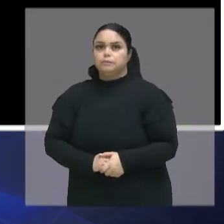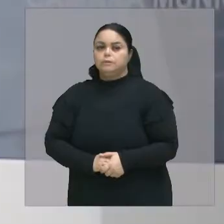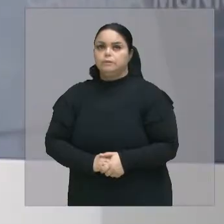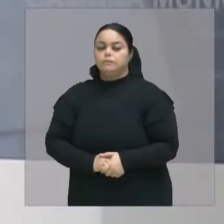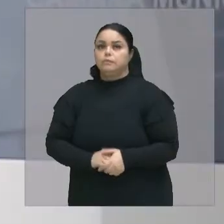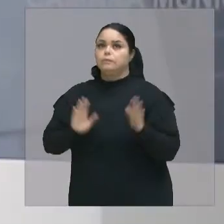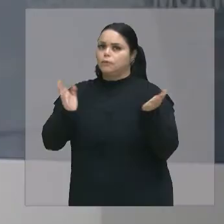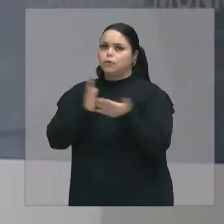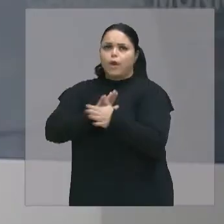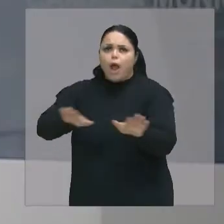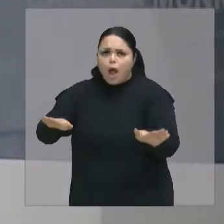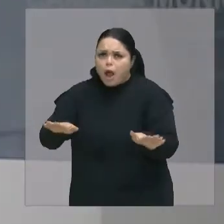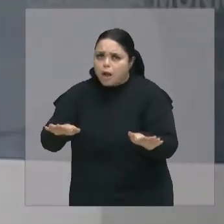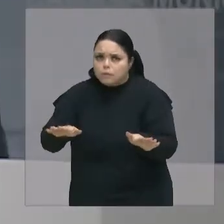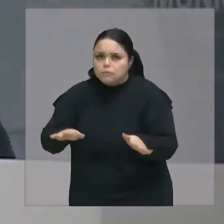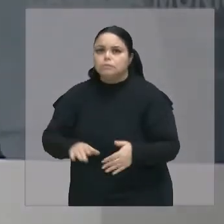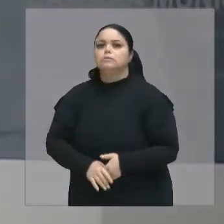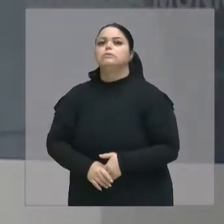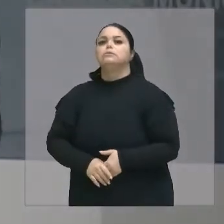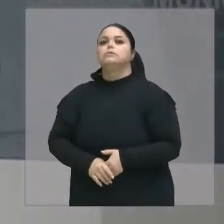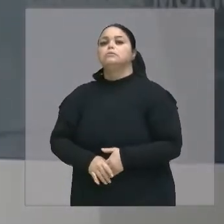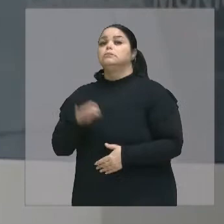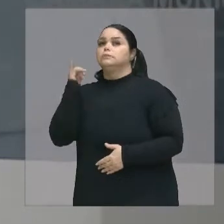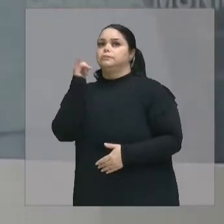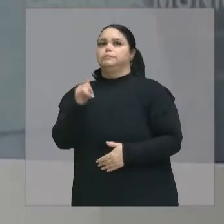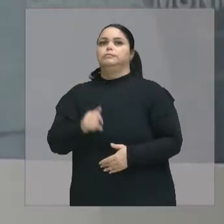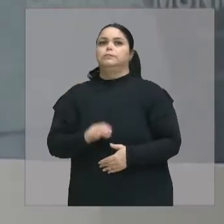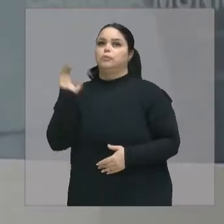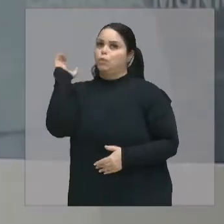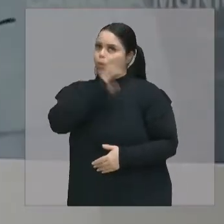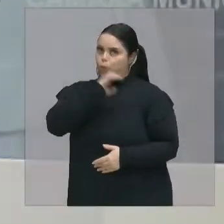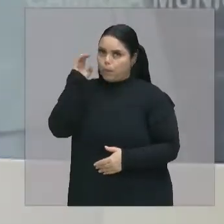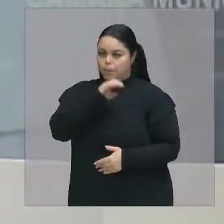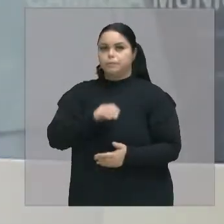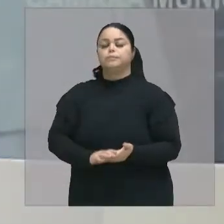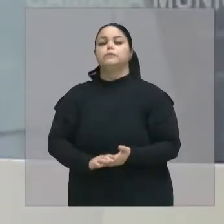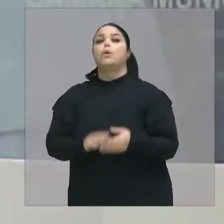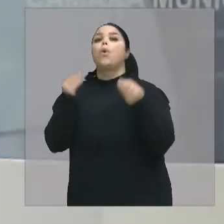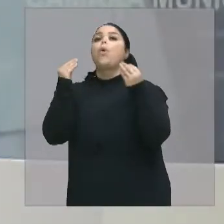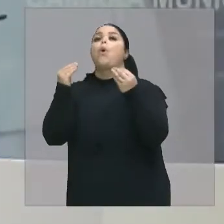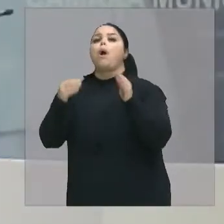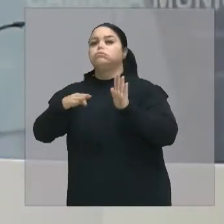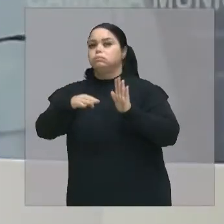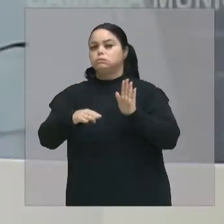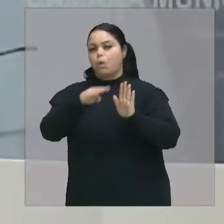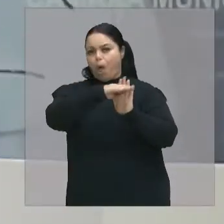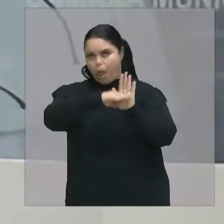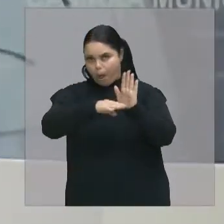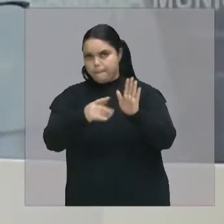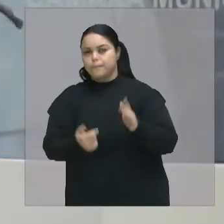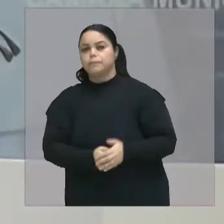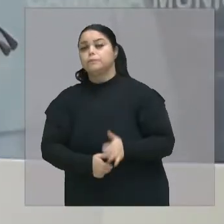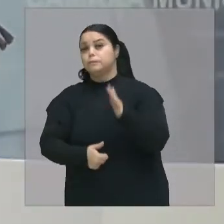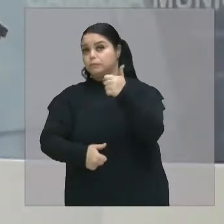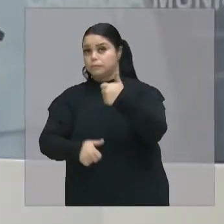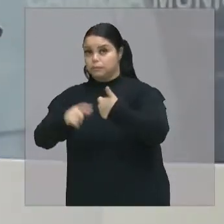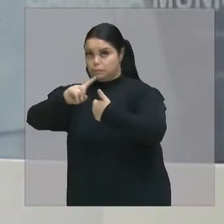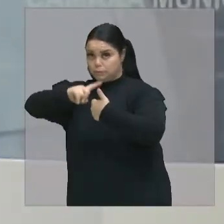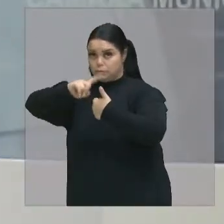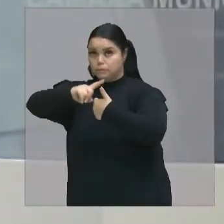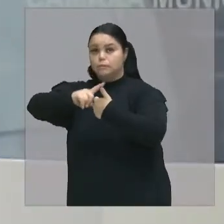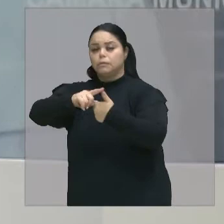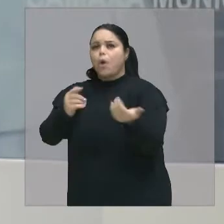Já acabou? Bom, mas eu vou falar rapidamente aqui como que é o processo. Primeiro é